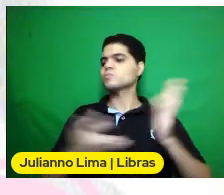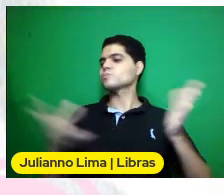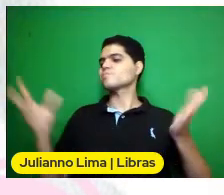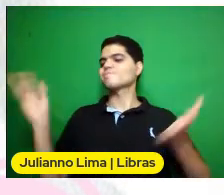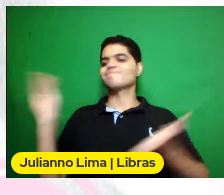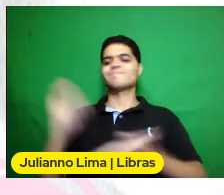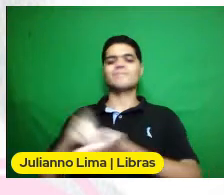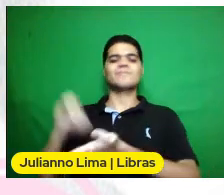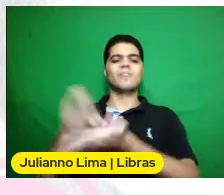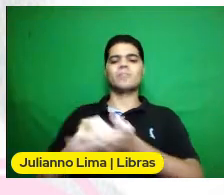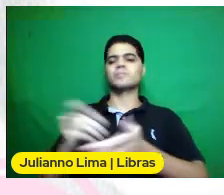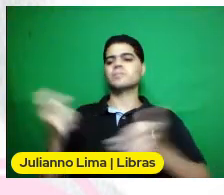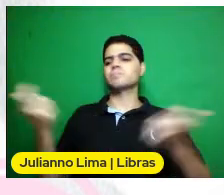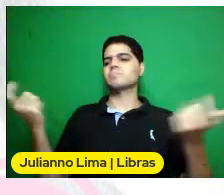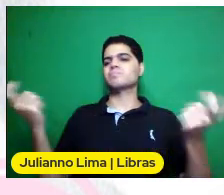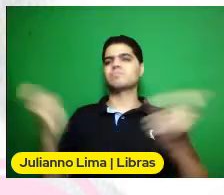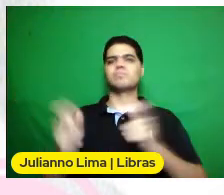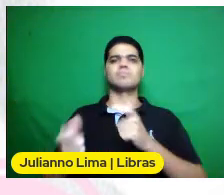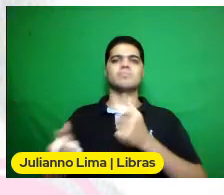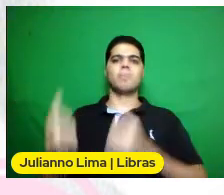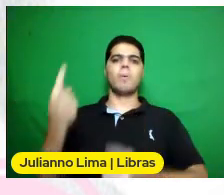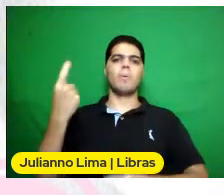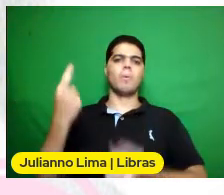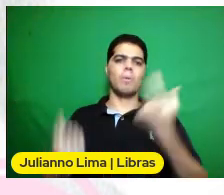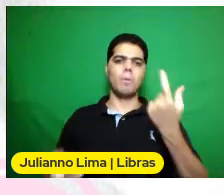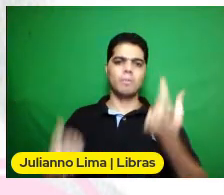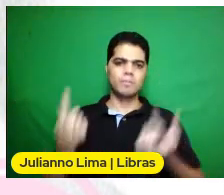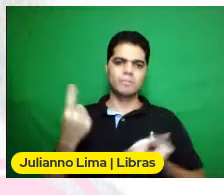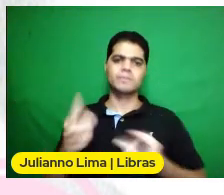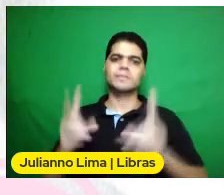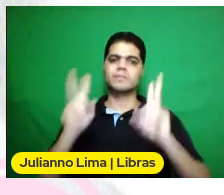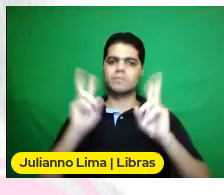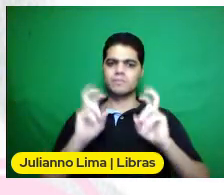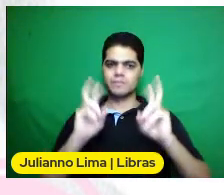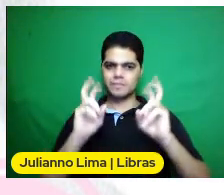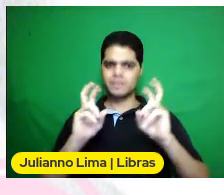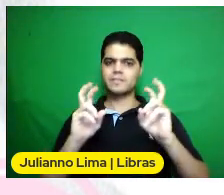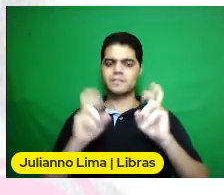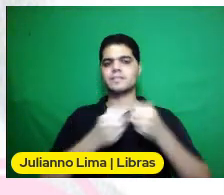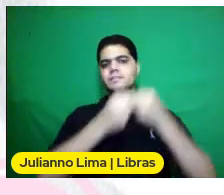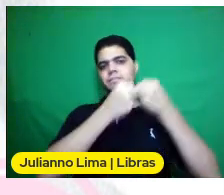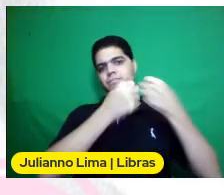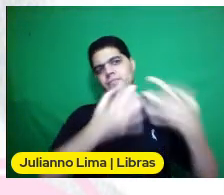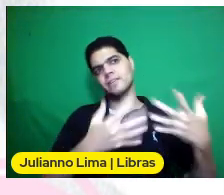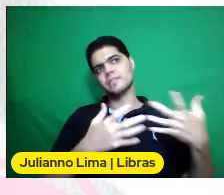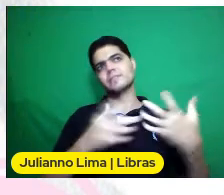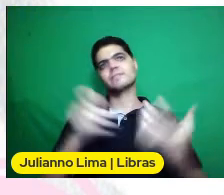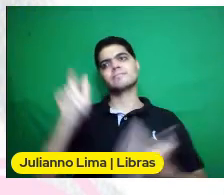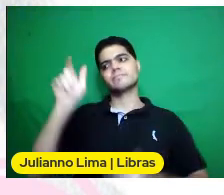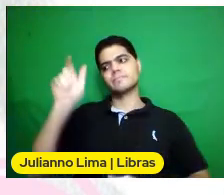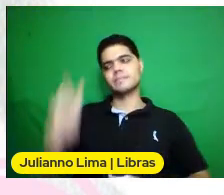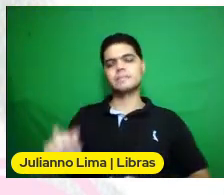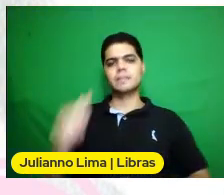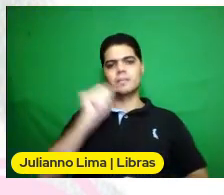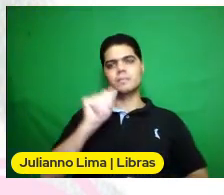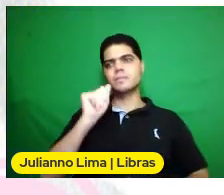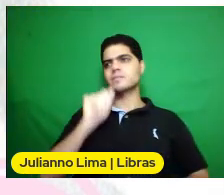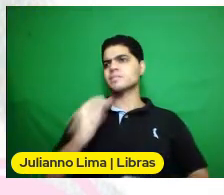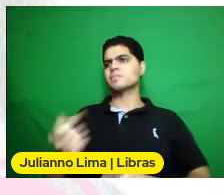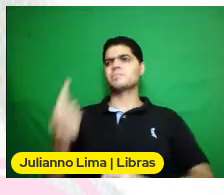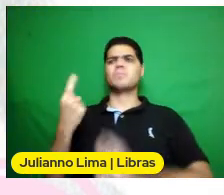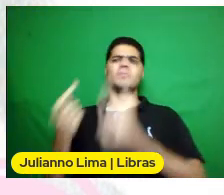bem escasso. Esse relato que você fala sobre a descrição um pouco dela é muito pequeno. Assim,